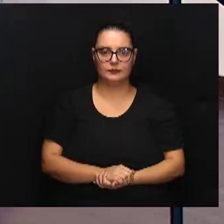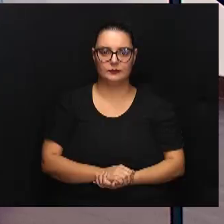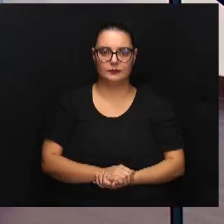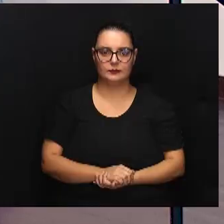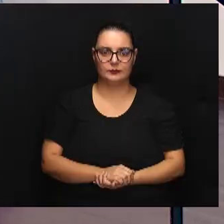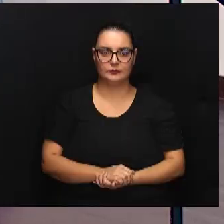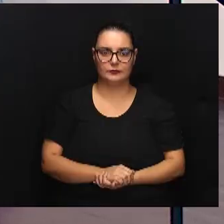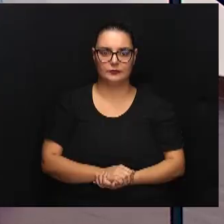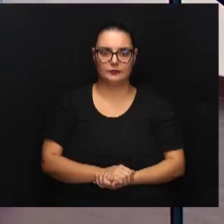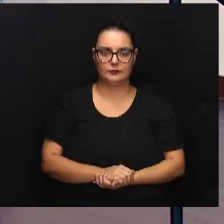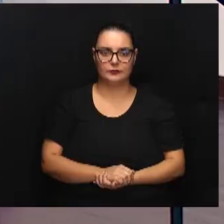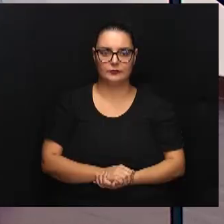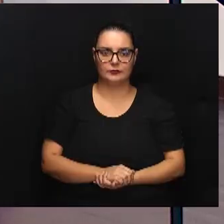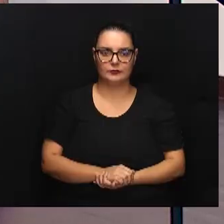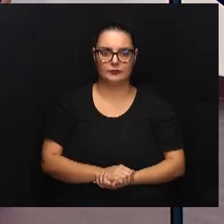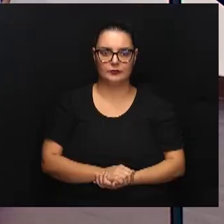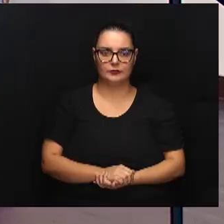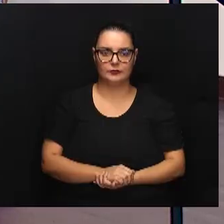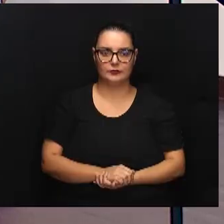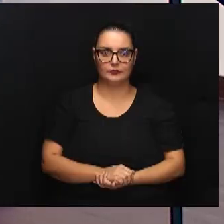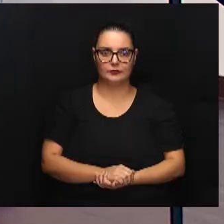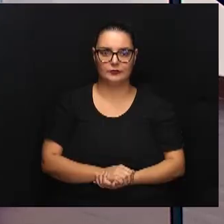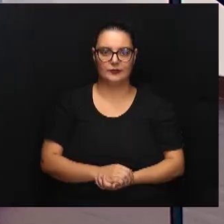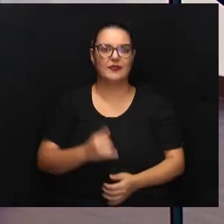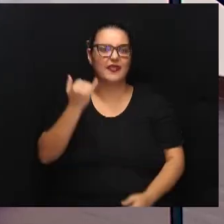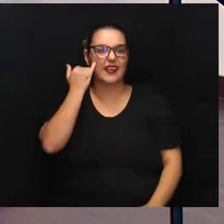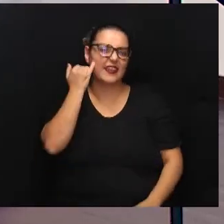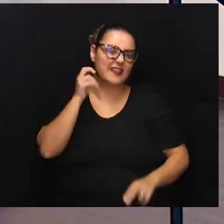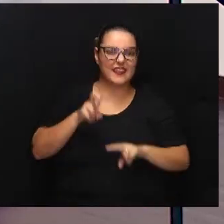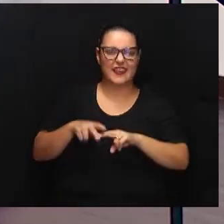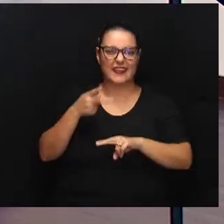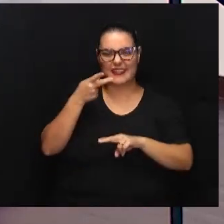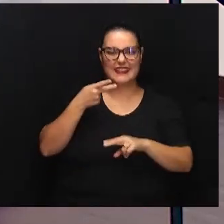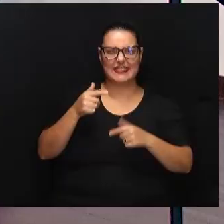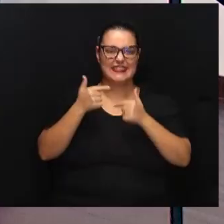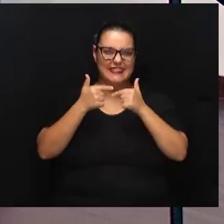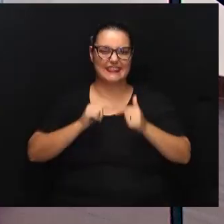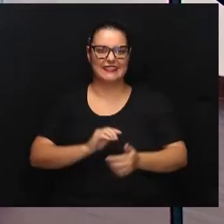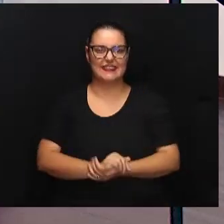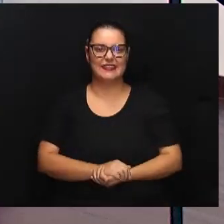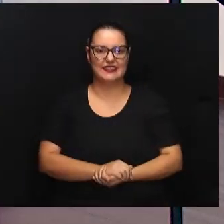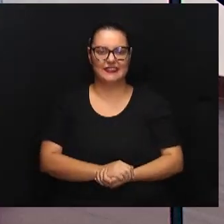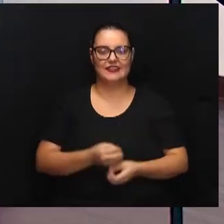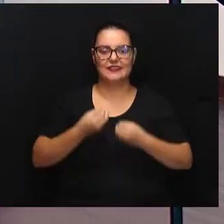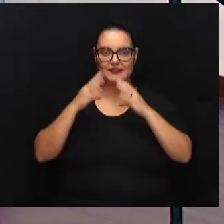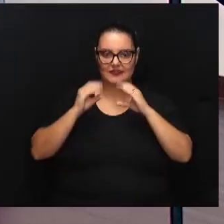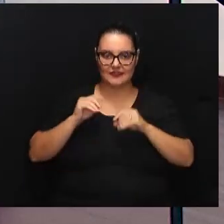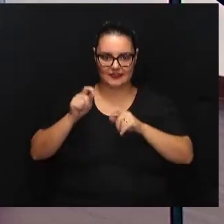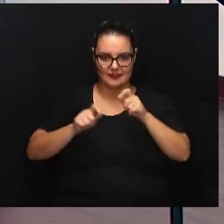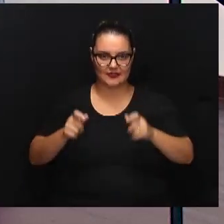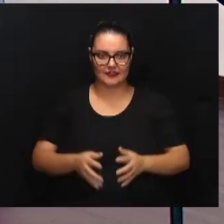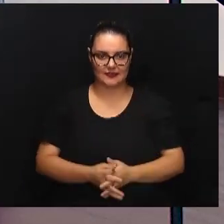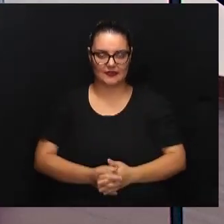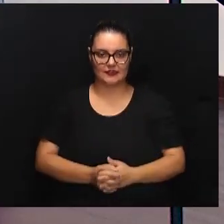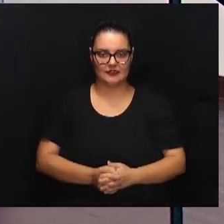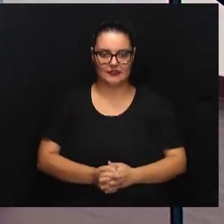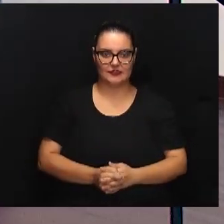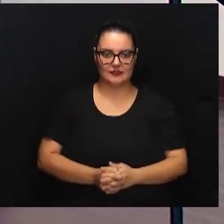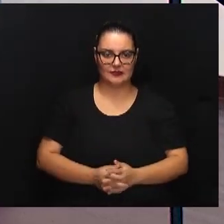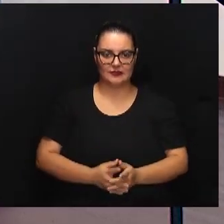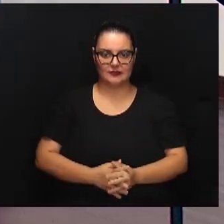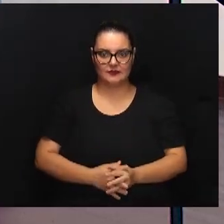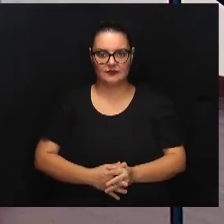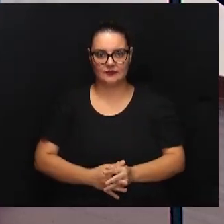Preguiçoso, né? Querendo falar sentado. Boa noite, pessoal. difícil, né,